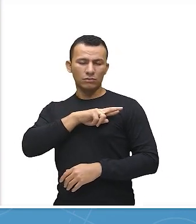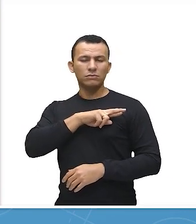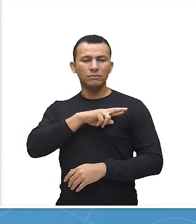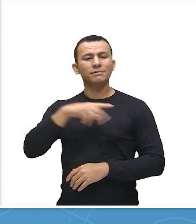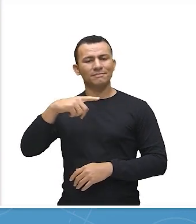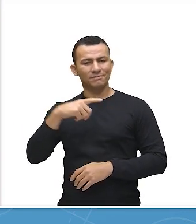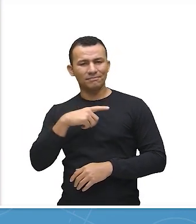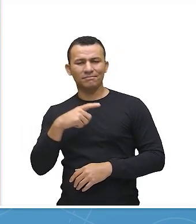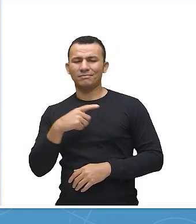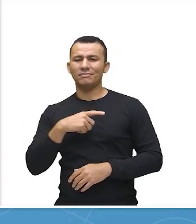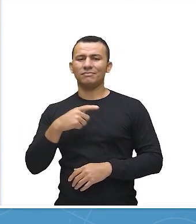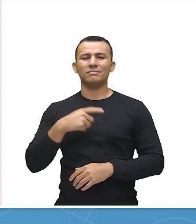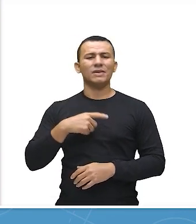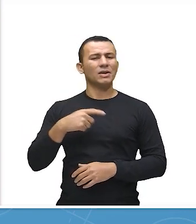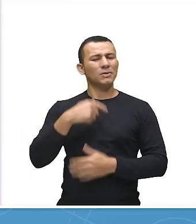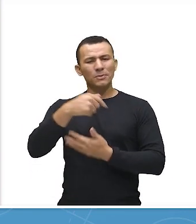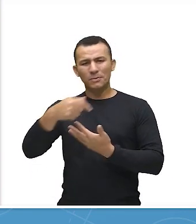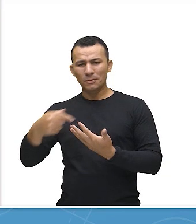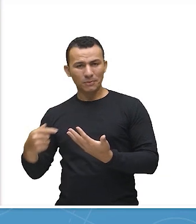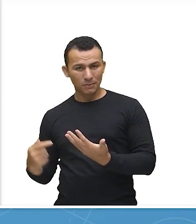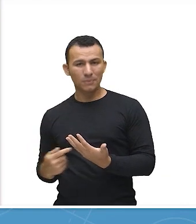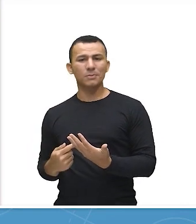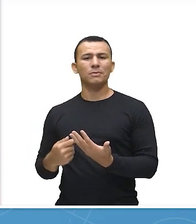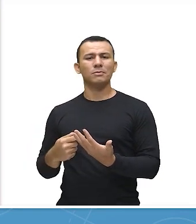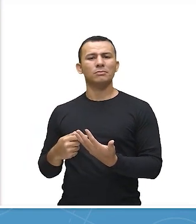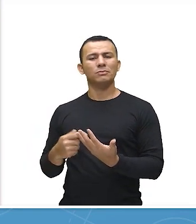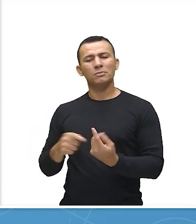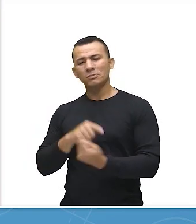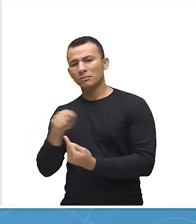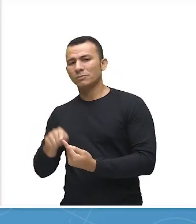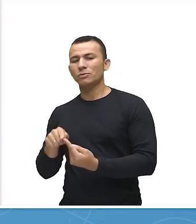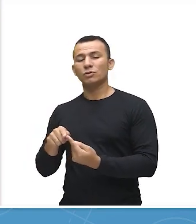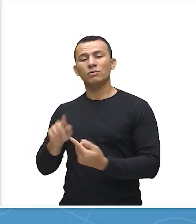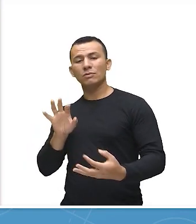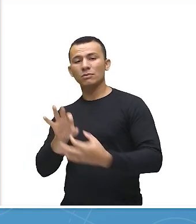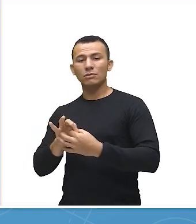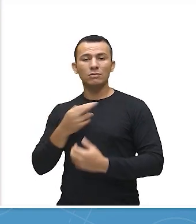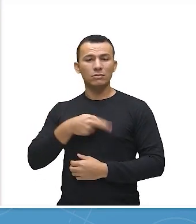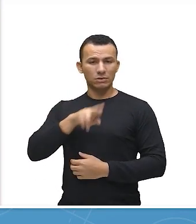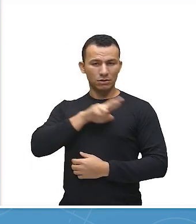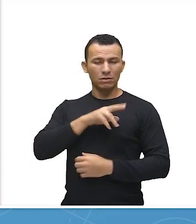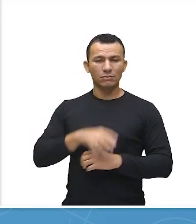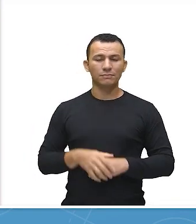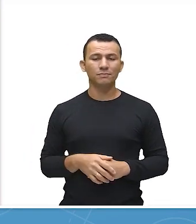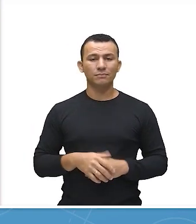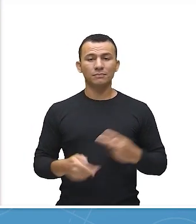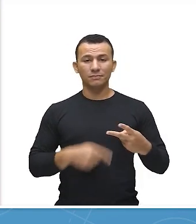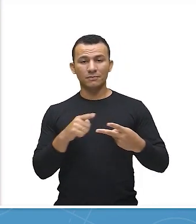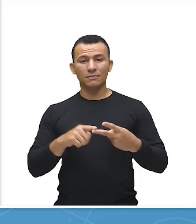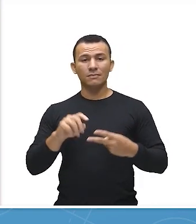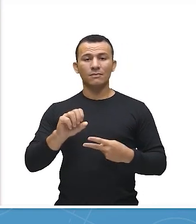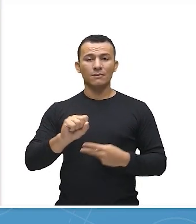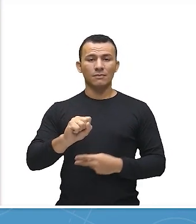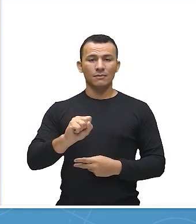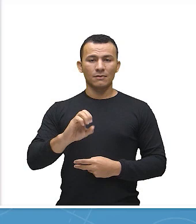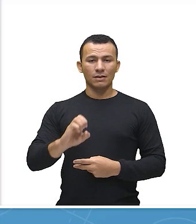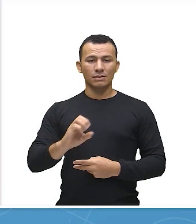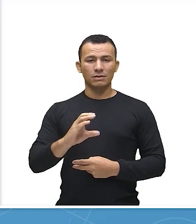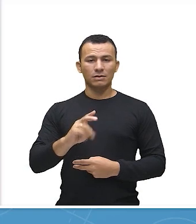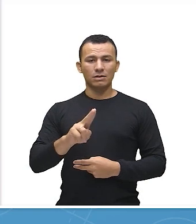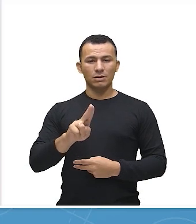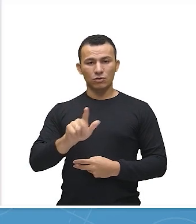Quanto à função, a música pode ser classificada em secular e